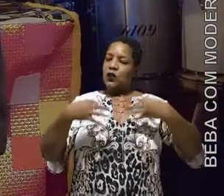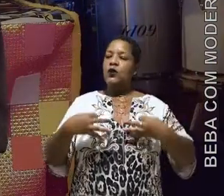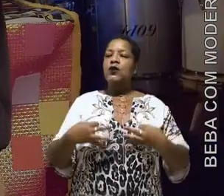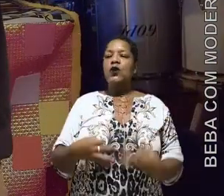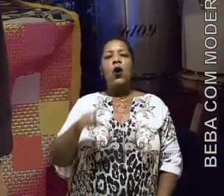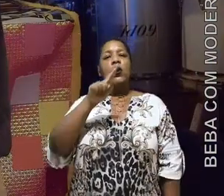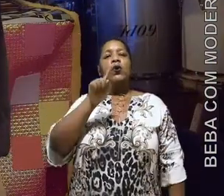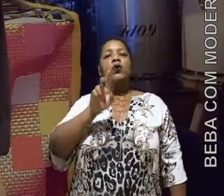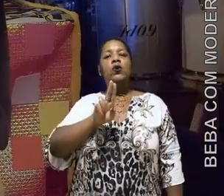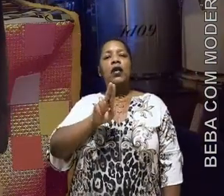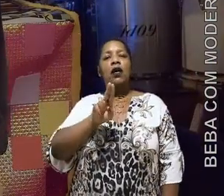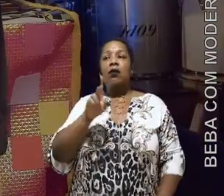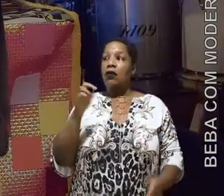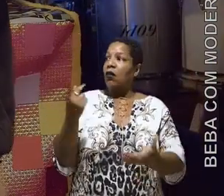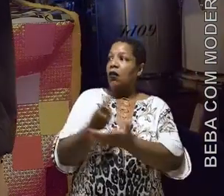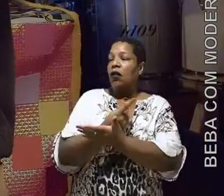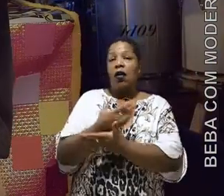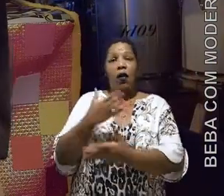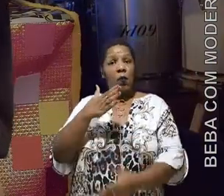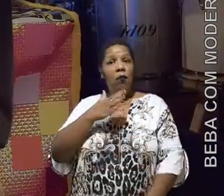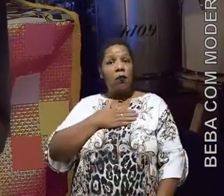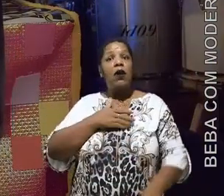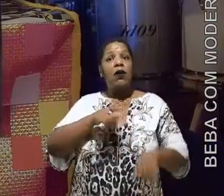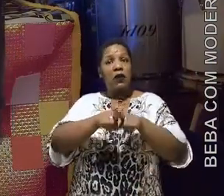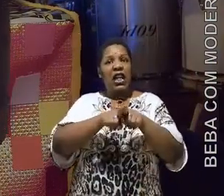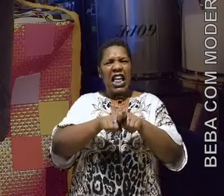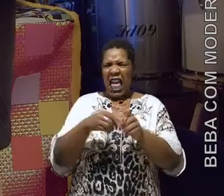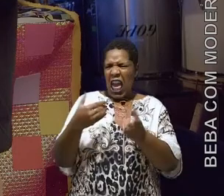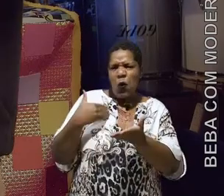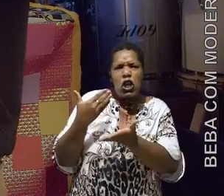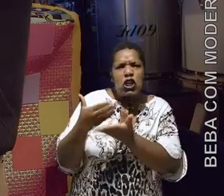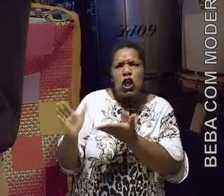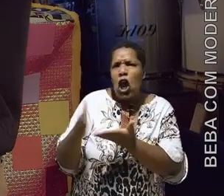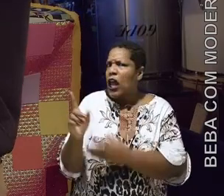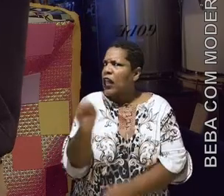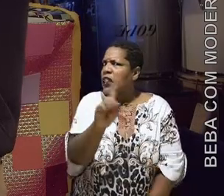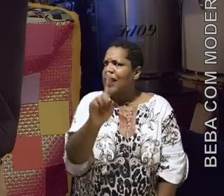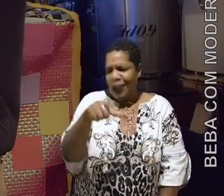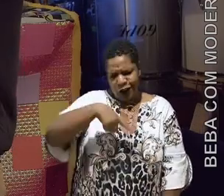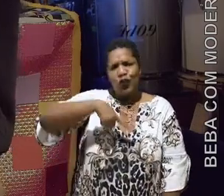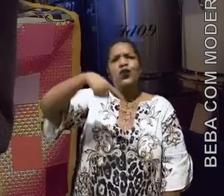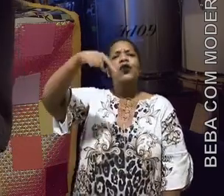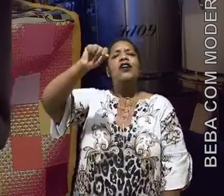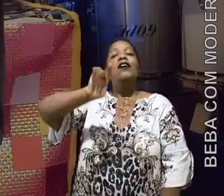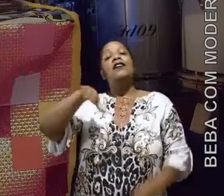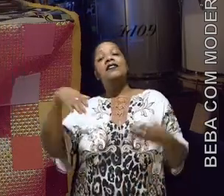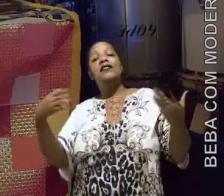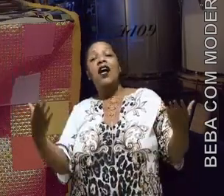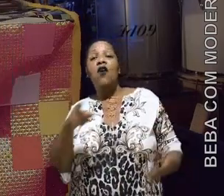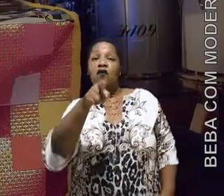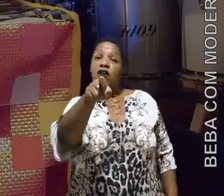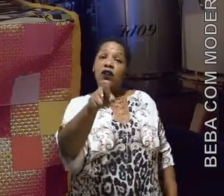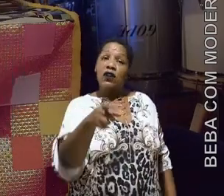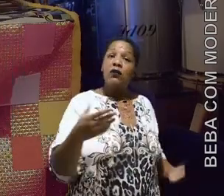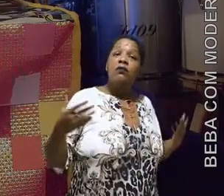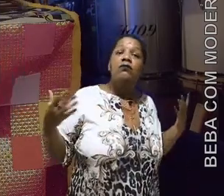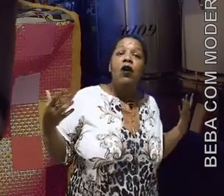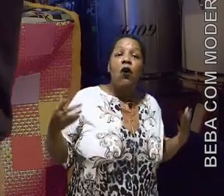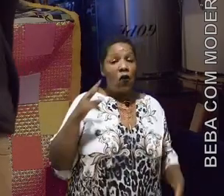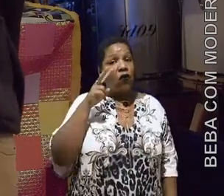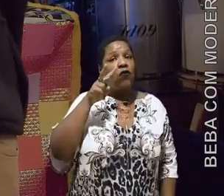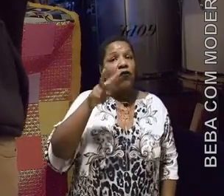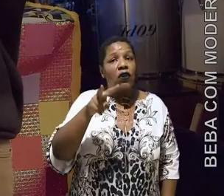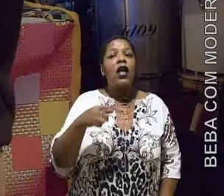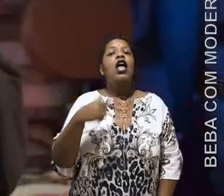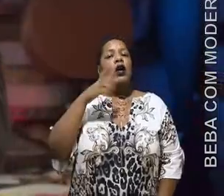do tão sensibilizado Sousel que deu errado foi baleado os meus irmãos escolha não expor então Ser ou não ser